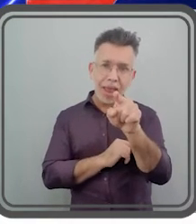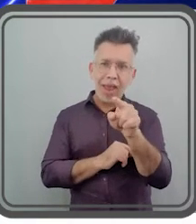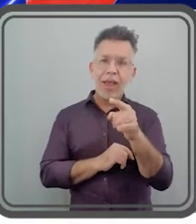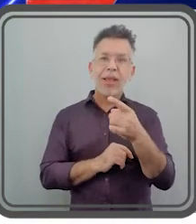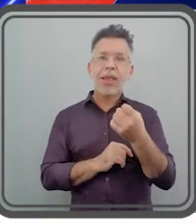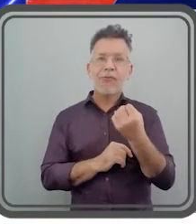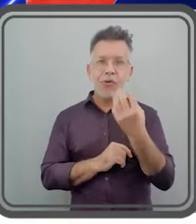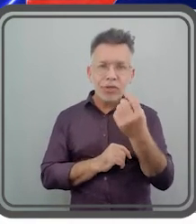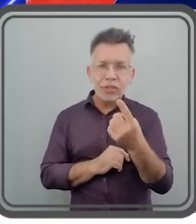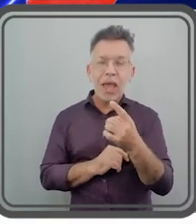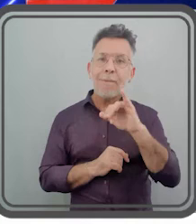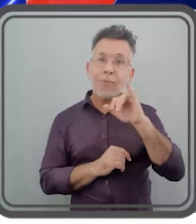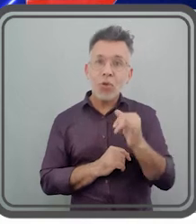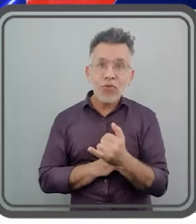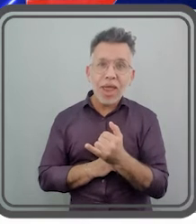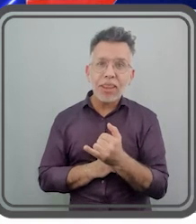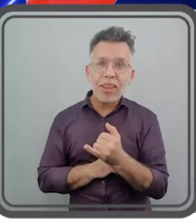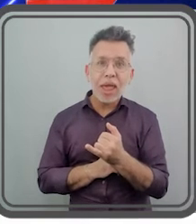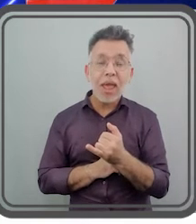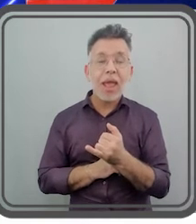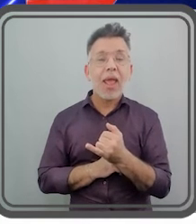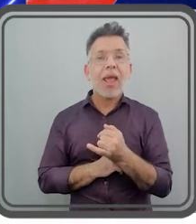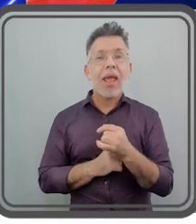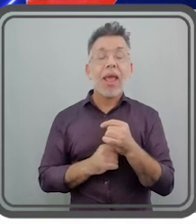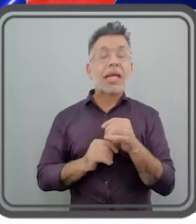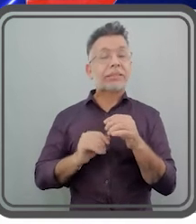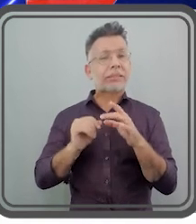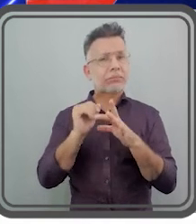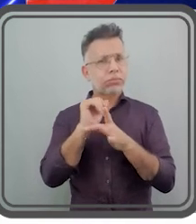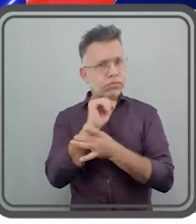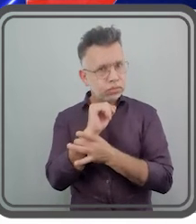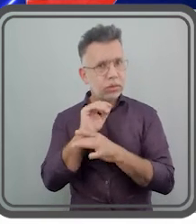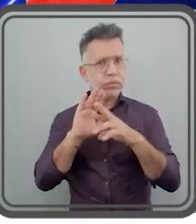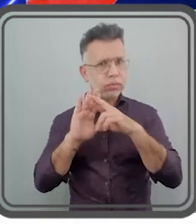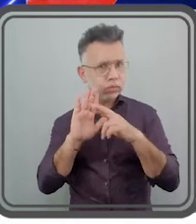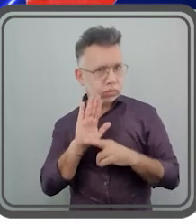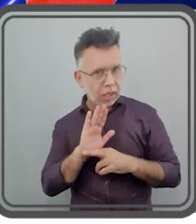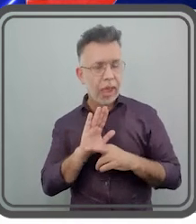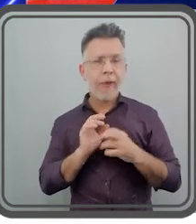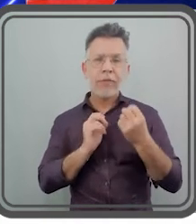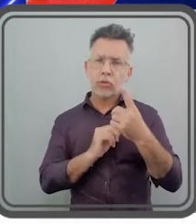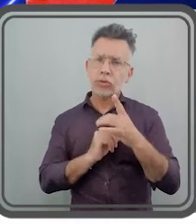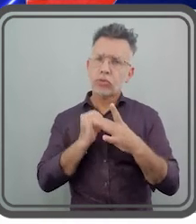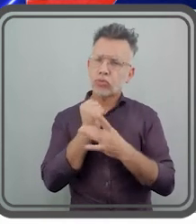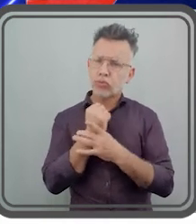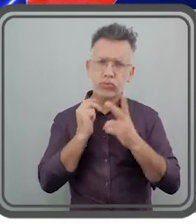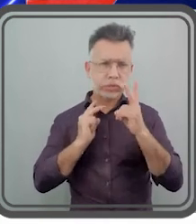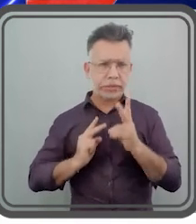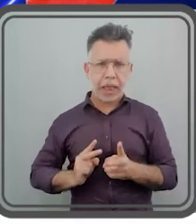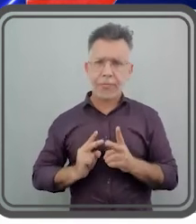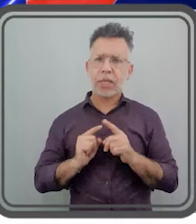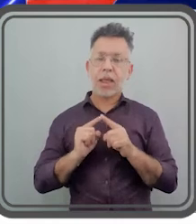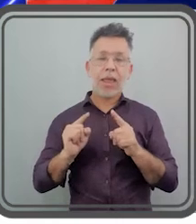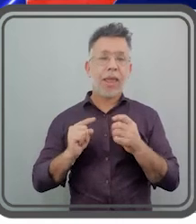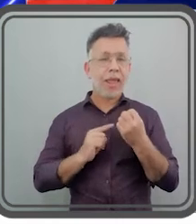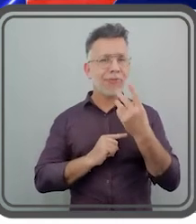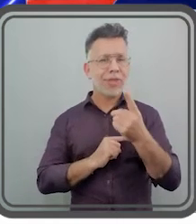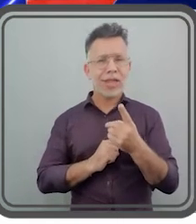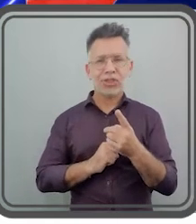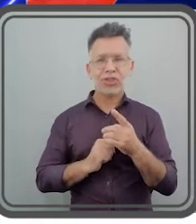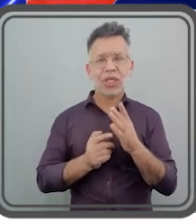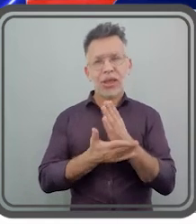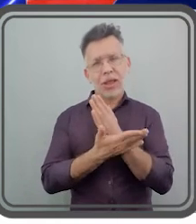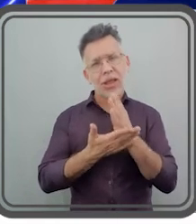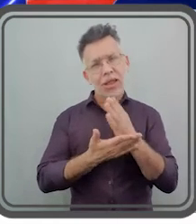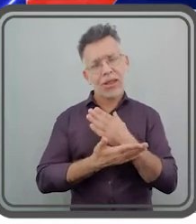quem for viajar aproveite o óleo as políticas de segurança de cada região é viajar com segurança e as viagens é uma